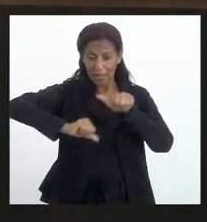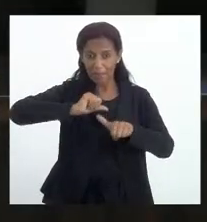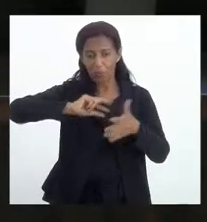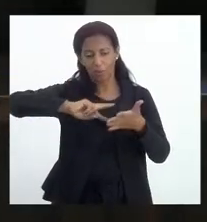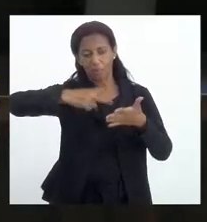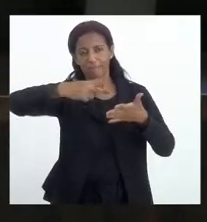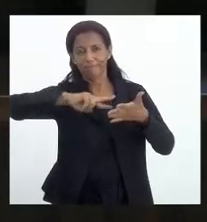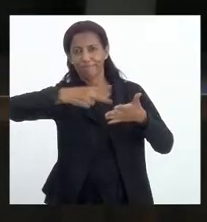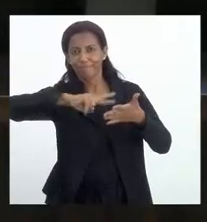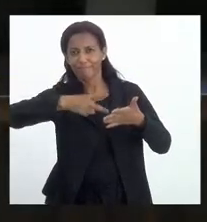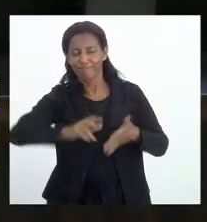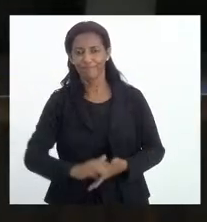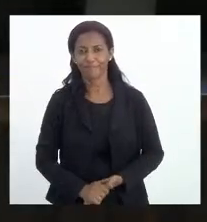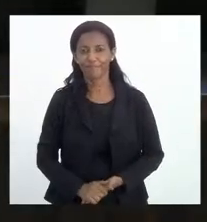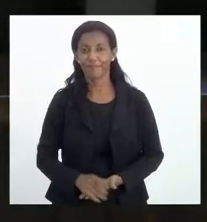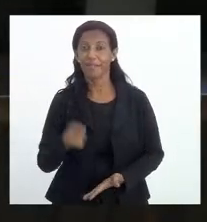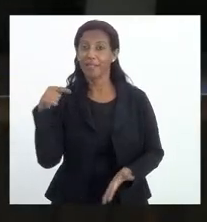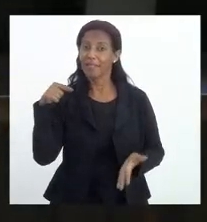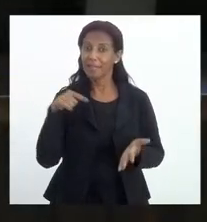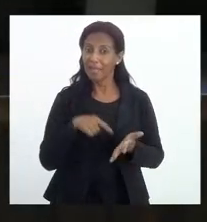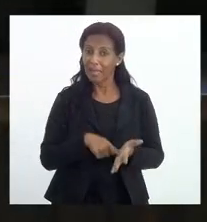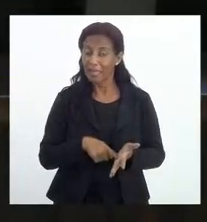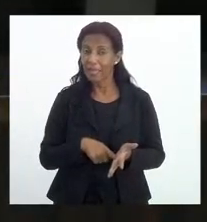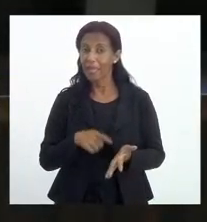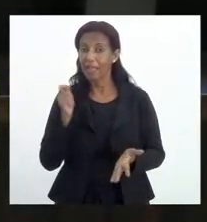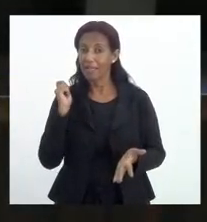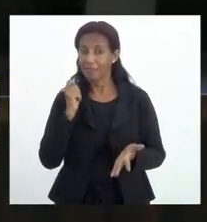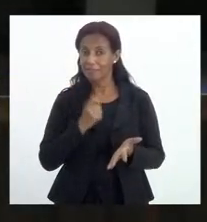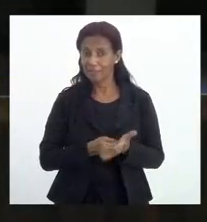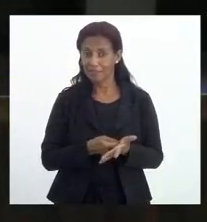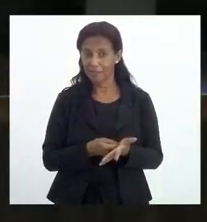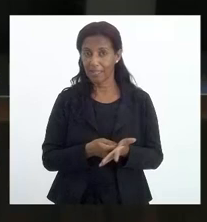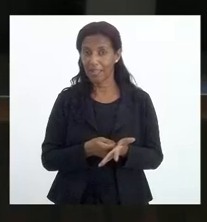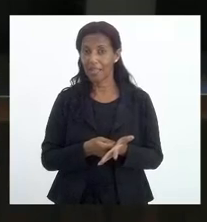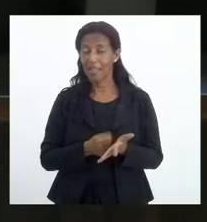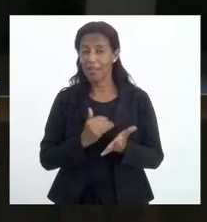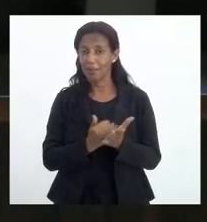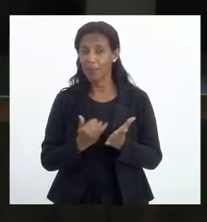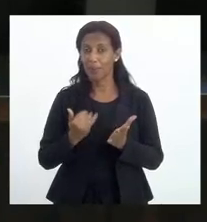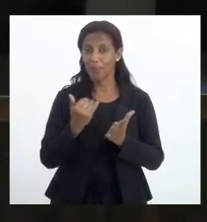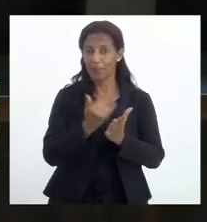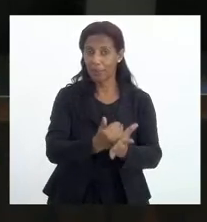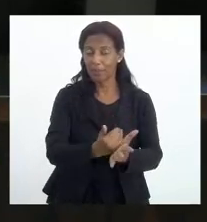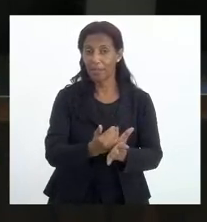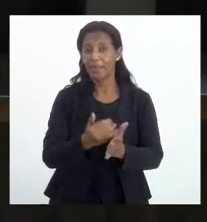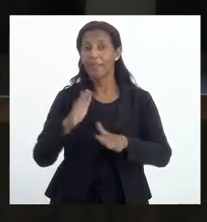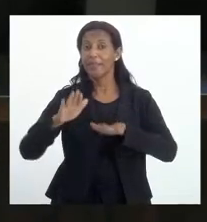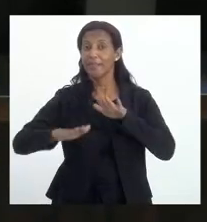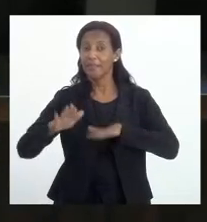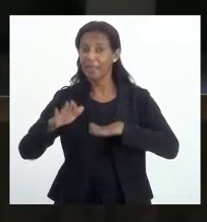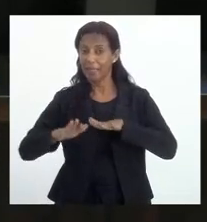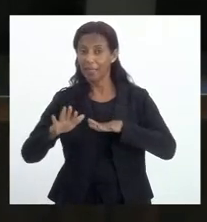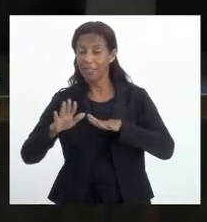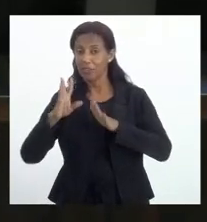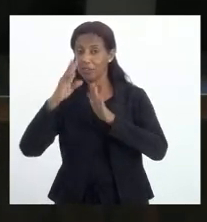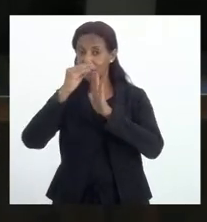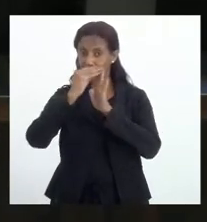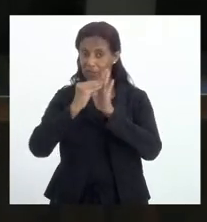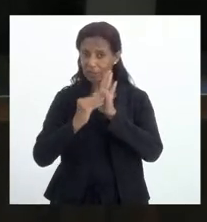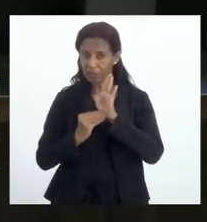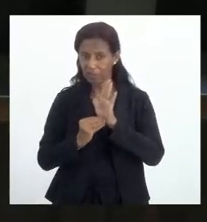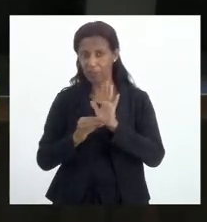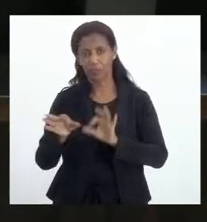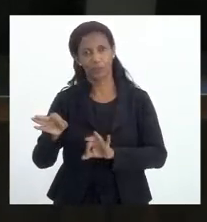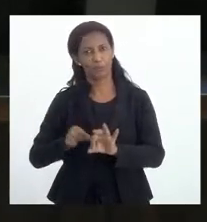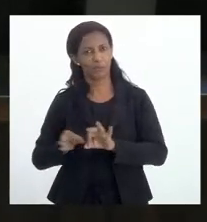ambas, e é aquela que permite as exceções, desde que estejam dentro do plano.